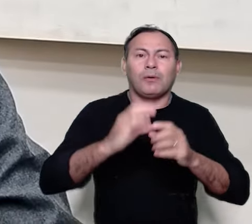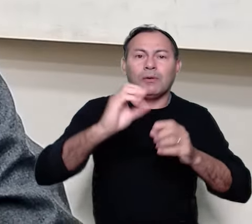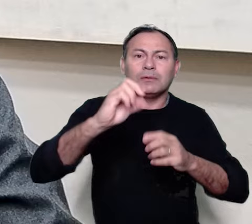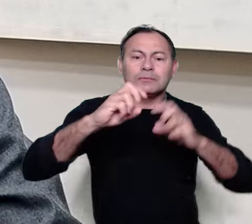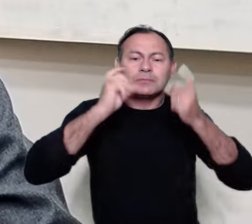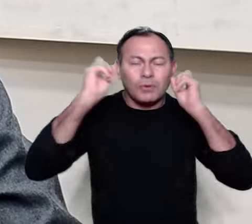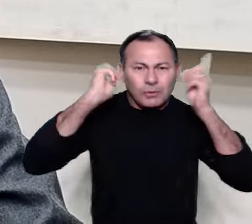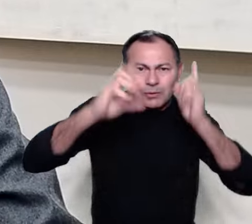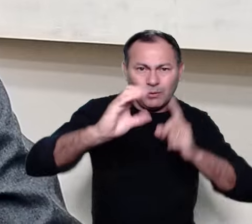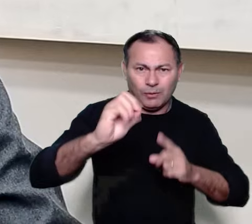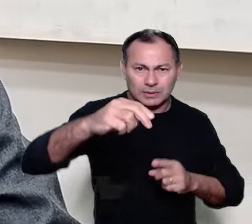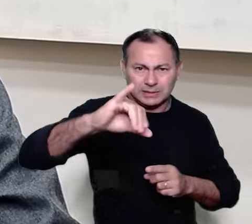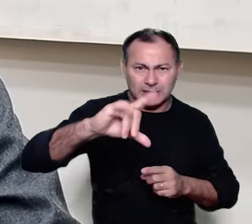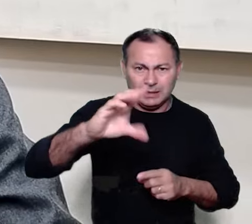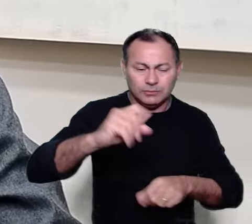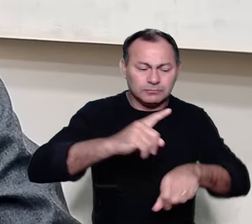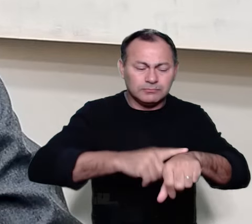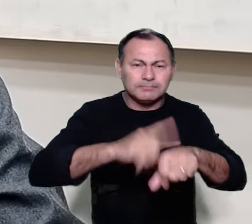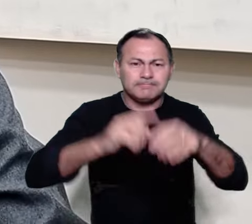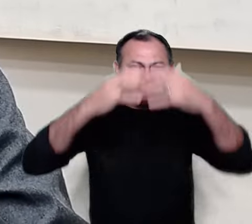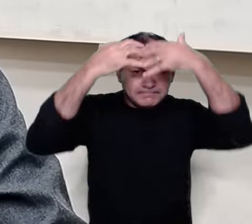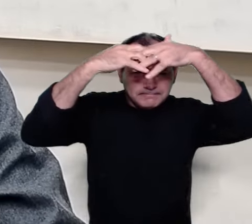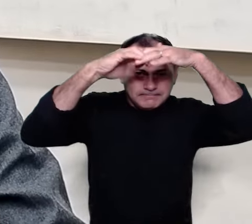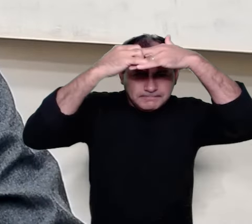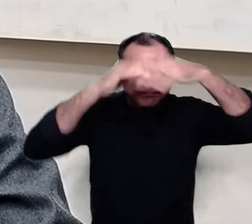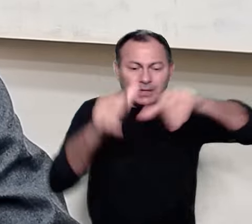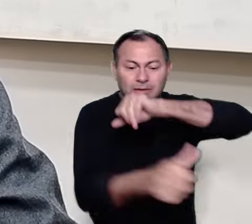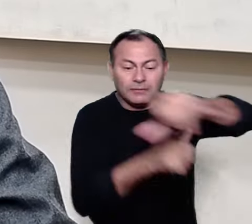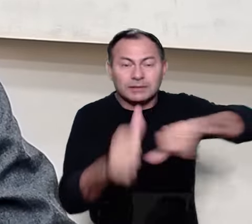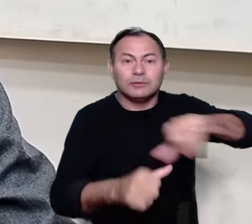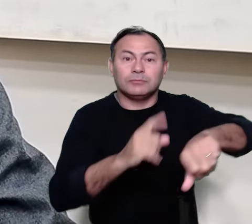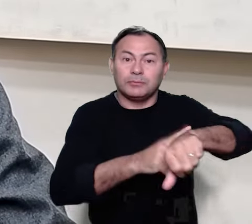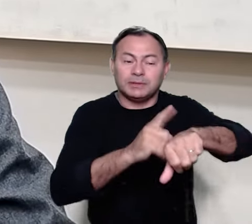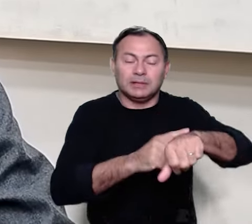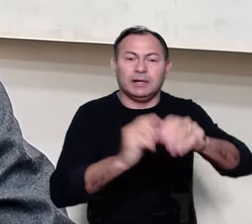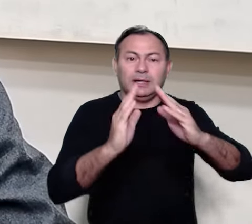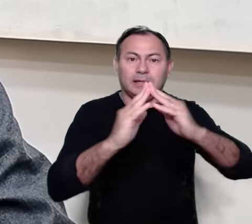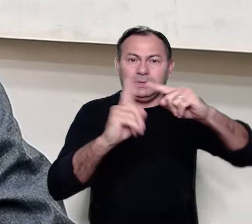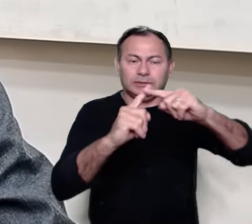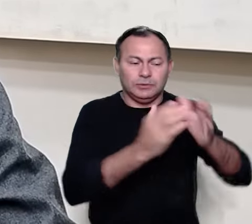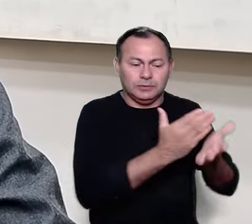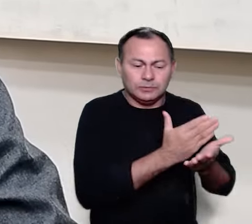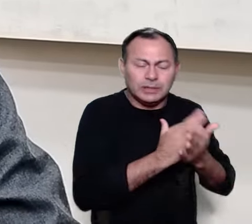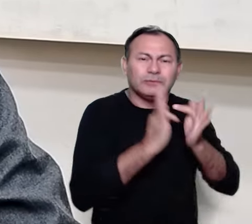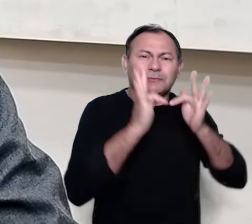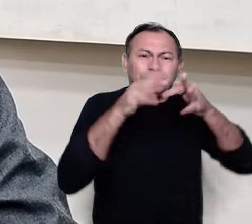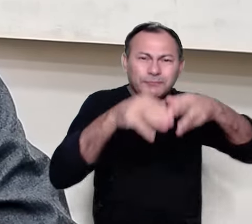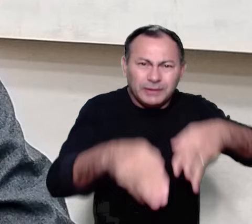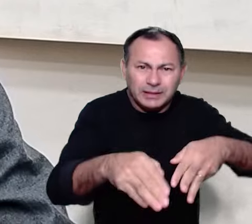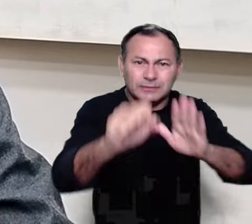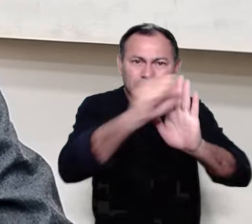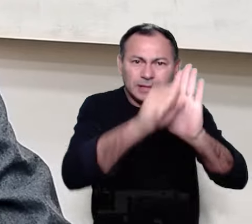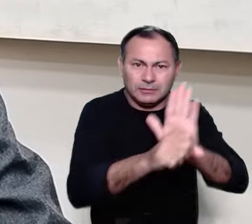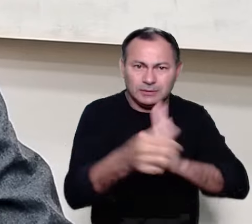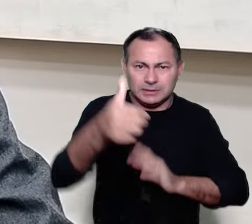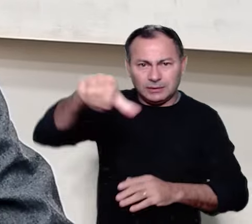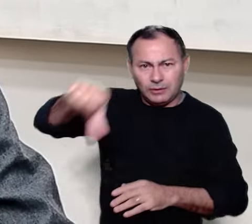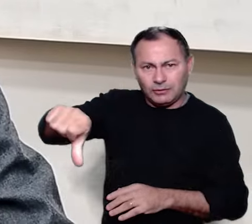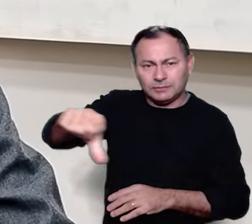reflexão e renovação que a Igreja percorre desde o final do século XIX.